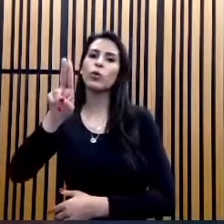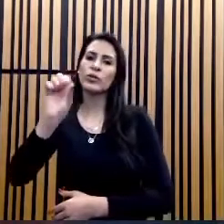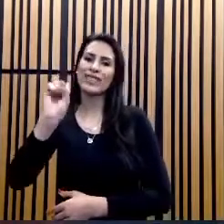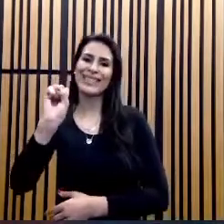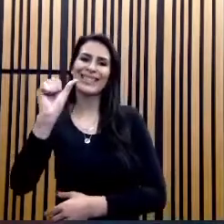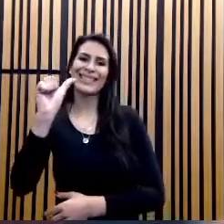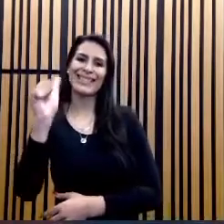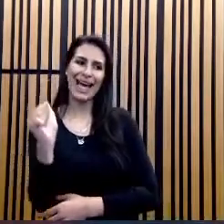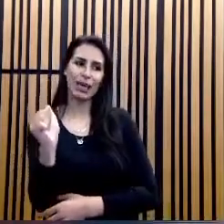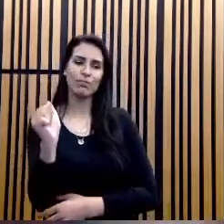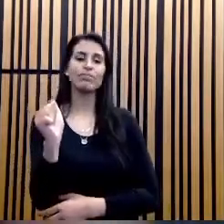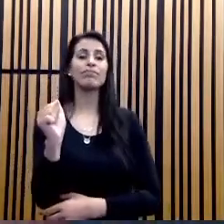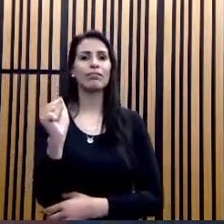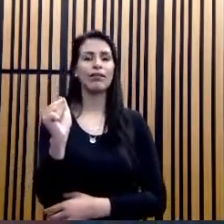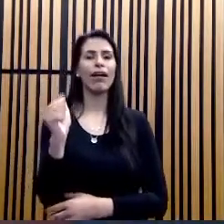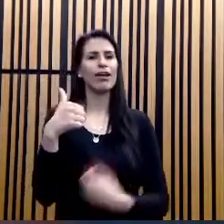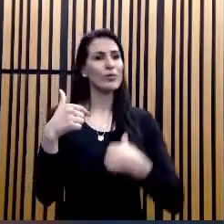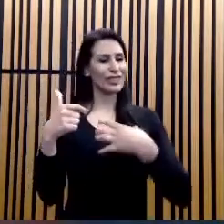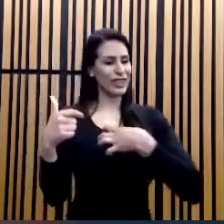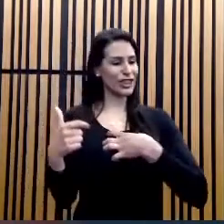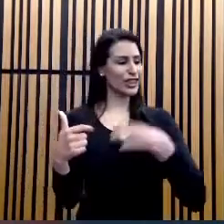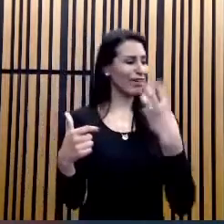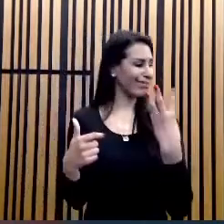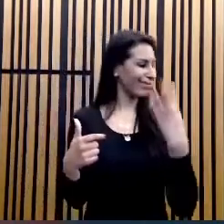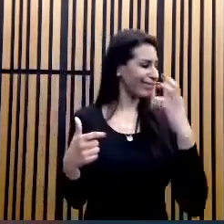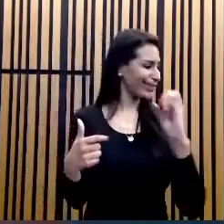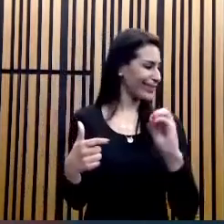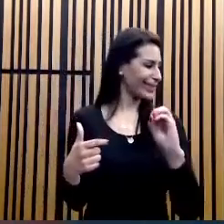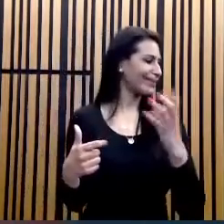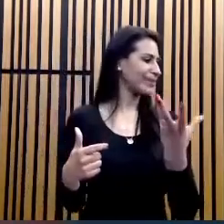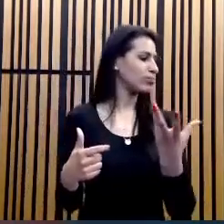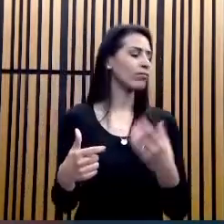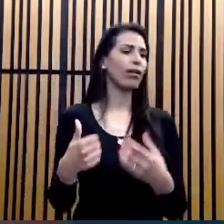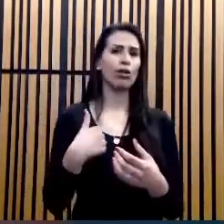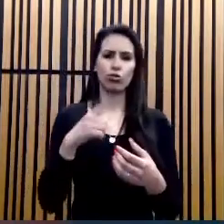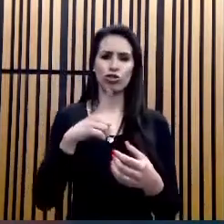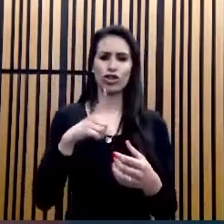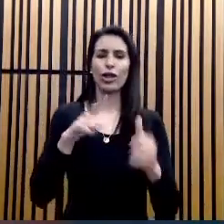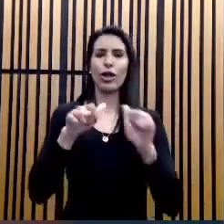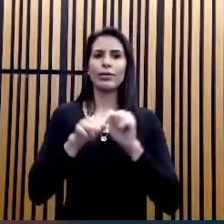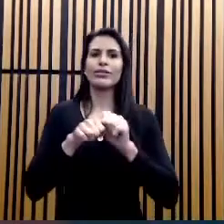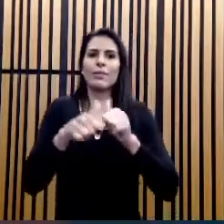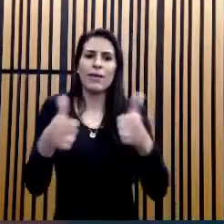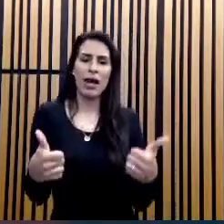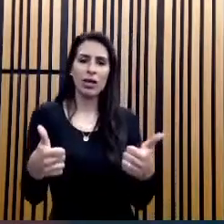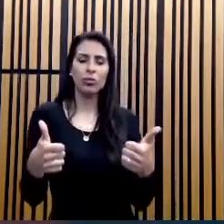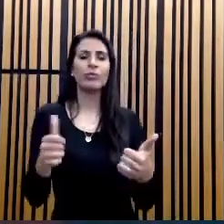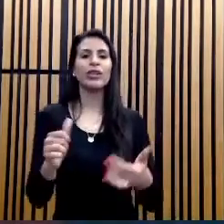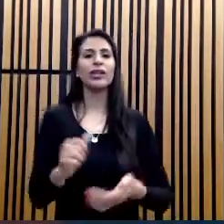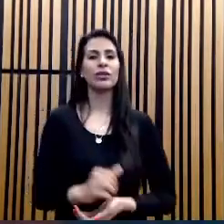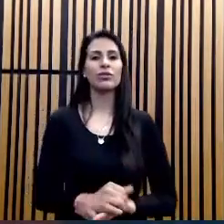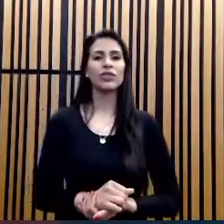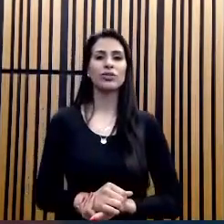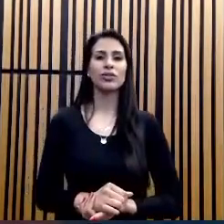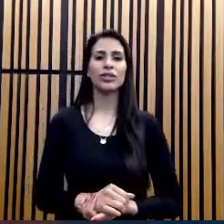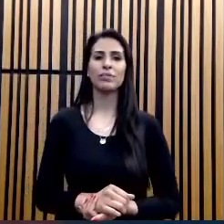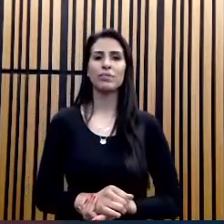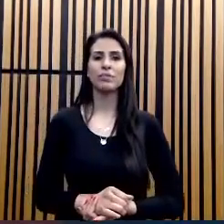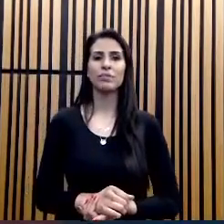28, sei lá. Tinha acabado de me separar do pai do meu filho e estava assim me achando,